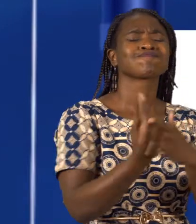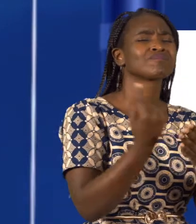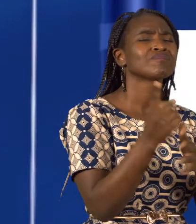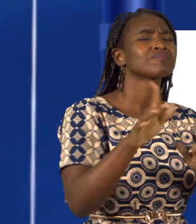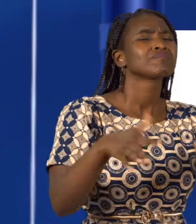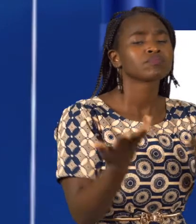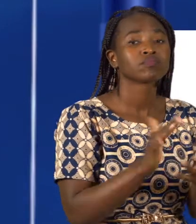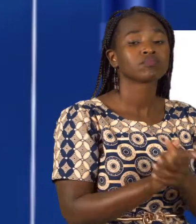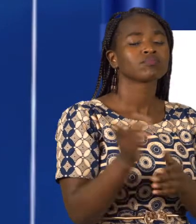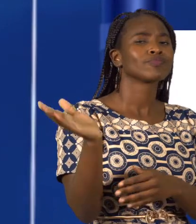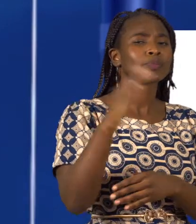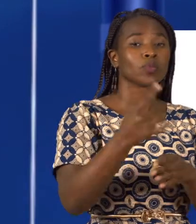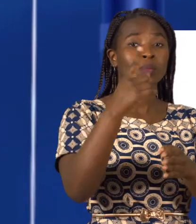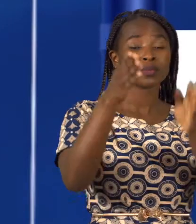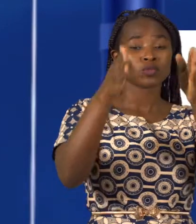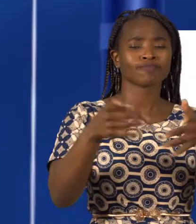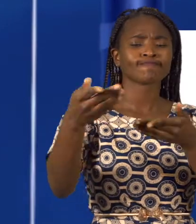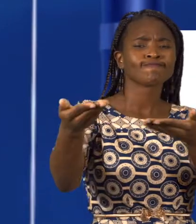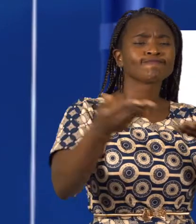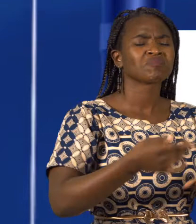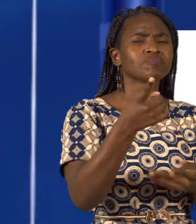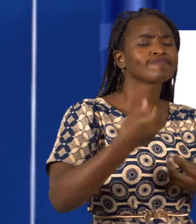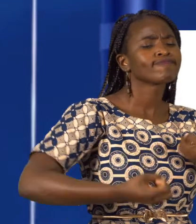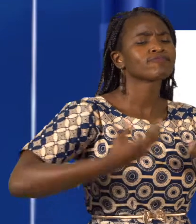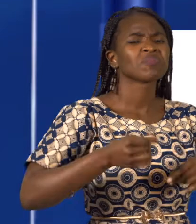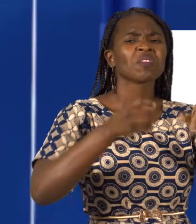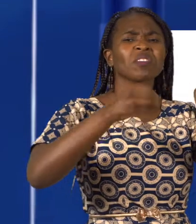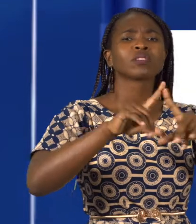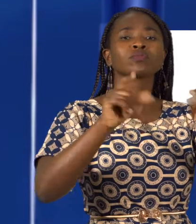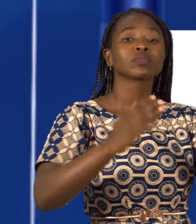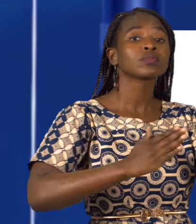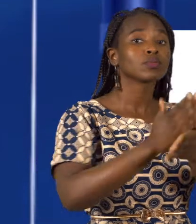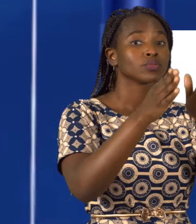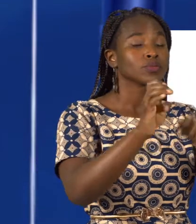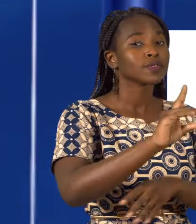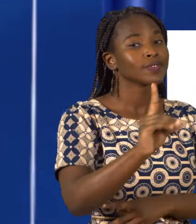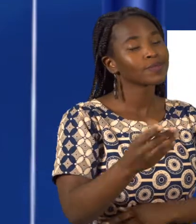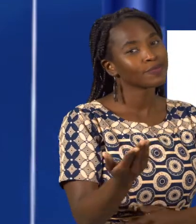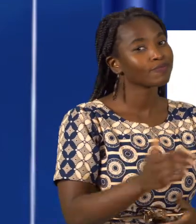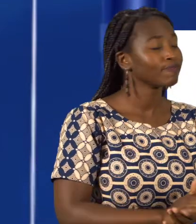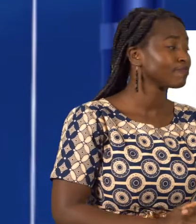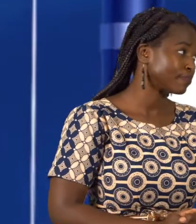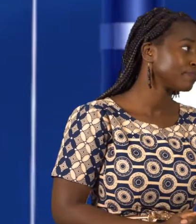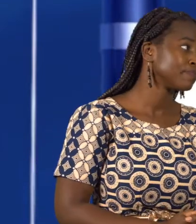atitude, trazemos um convidado que vai analisar a questão dos direitos das pessoas com deficiência.